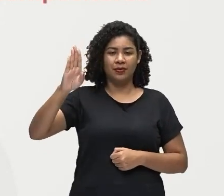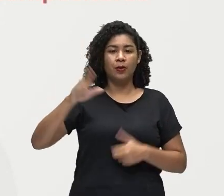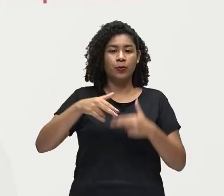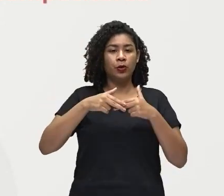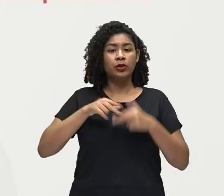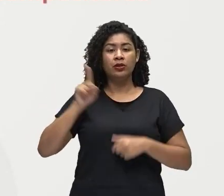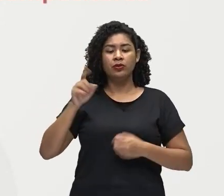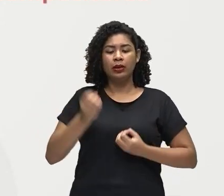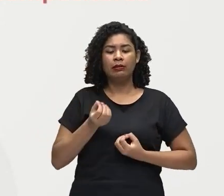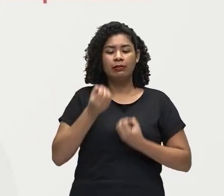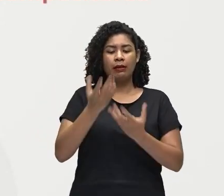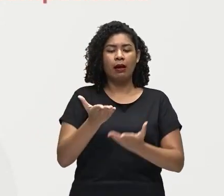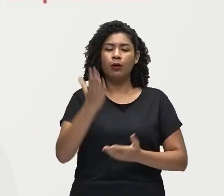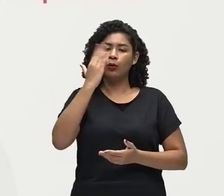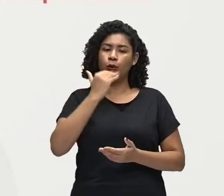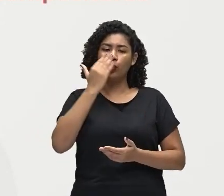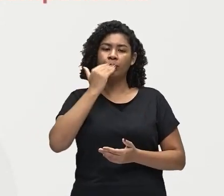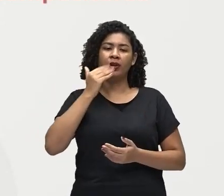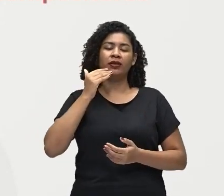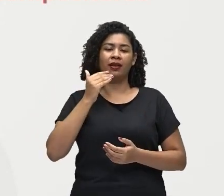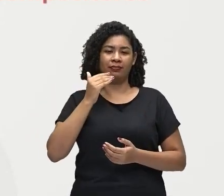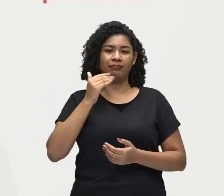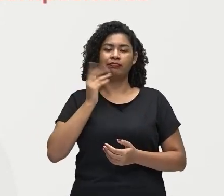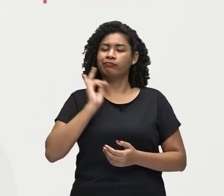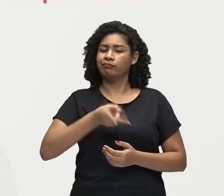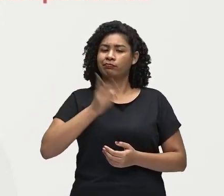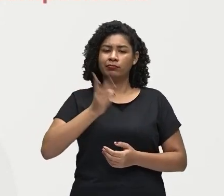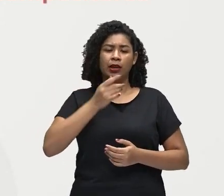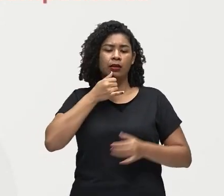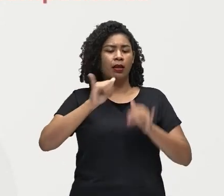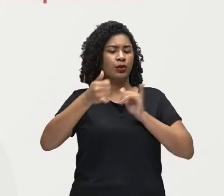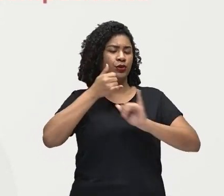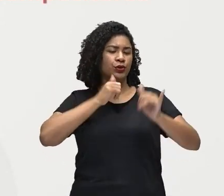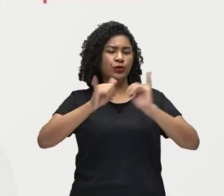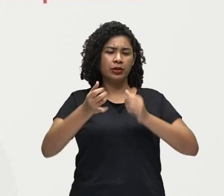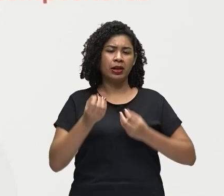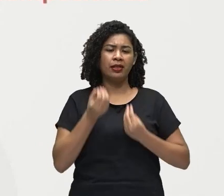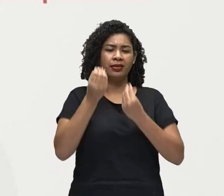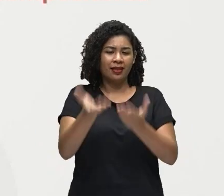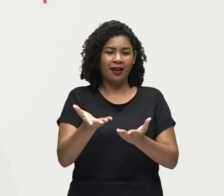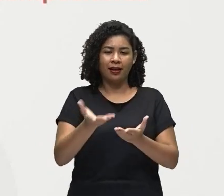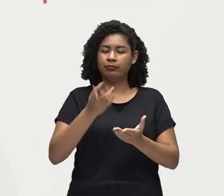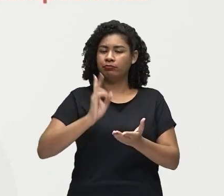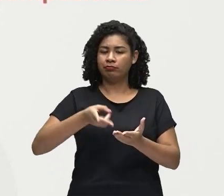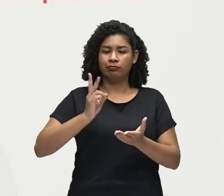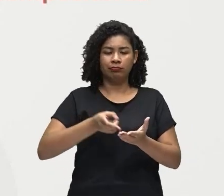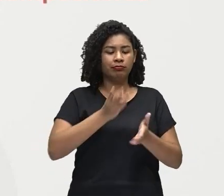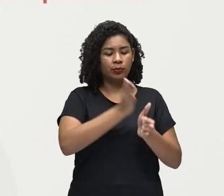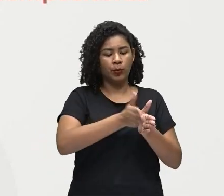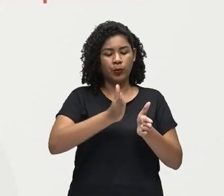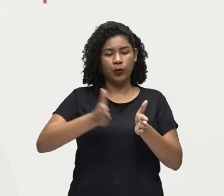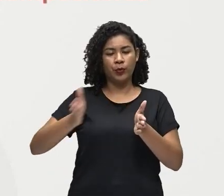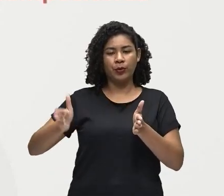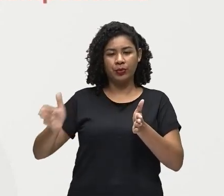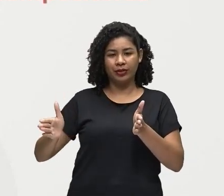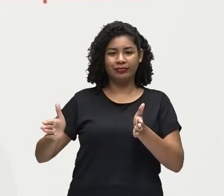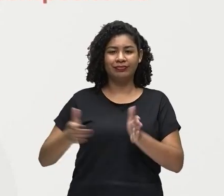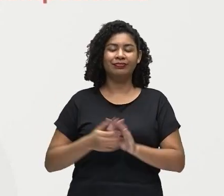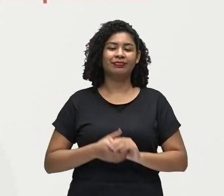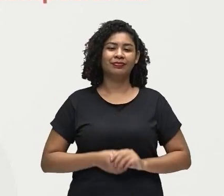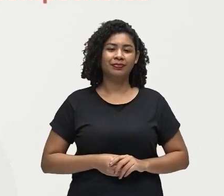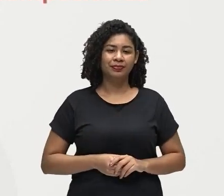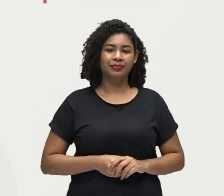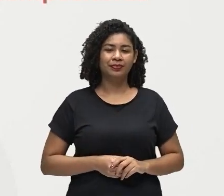fornecer alimento aí, basicamente, vão fornecer energia para toda a sequência, todos os níveis tróficos dessas cadeias e